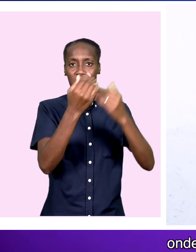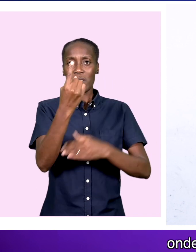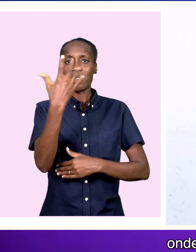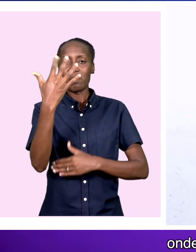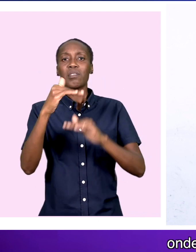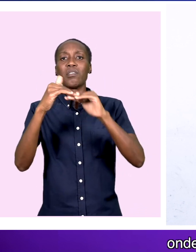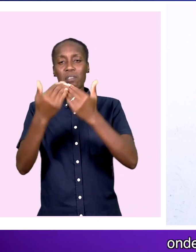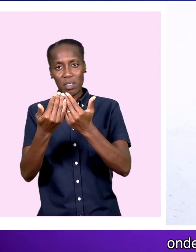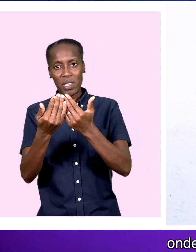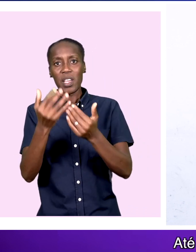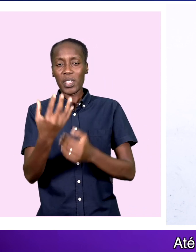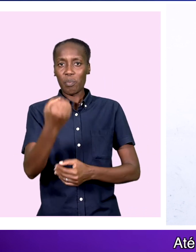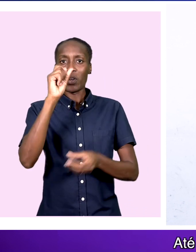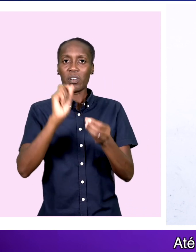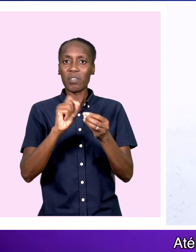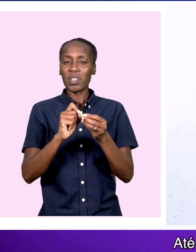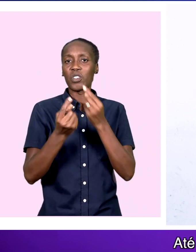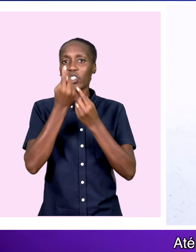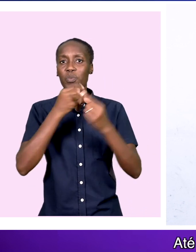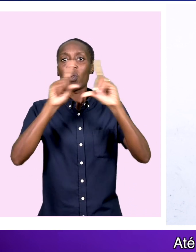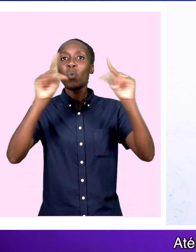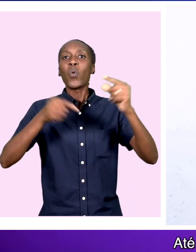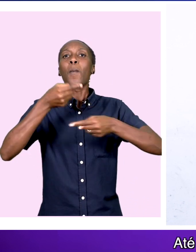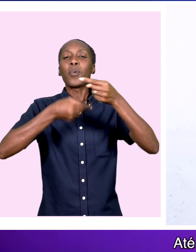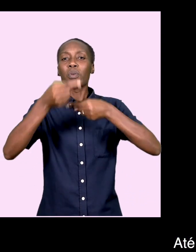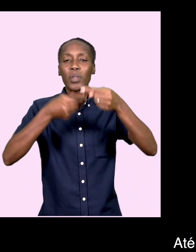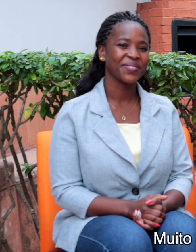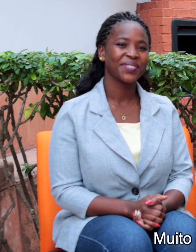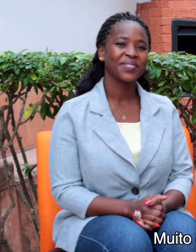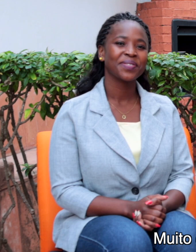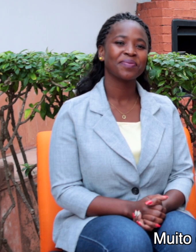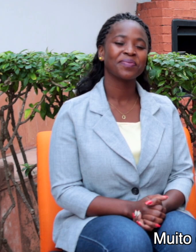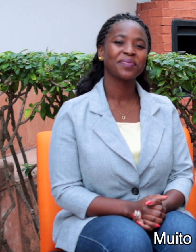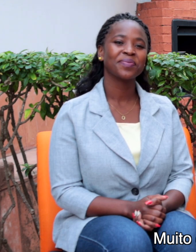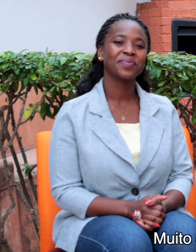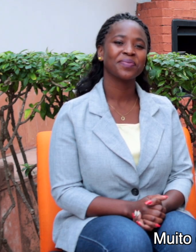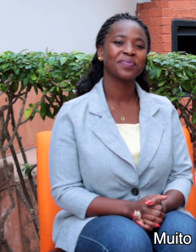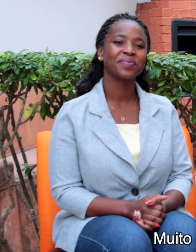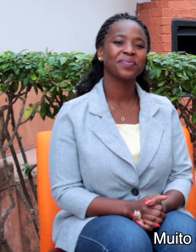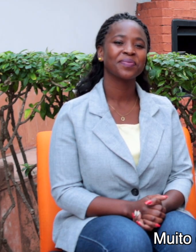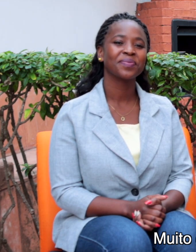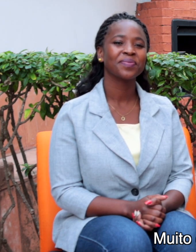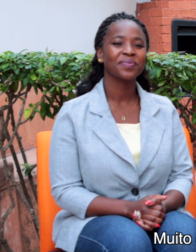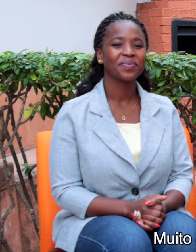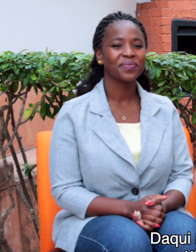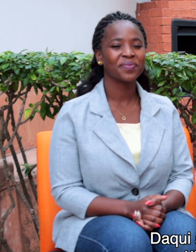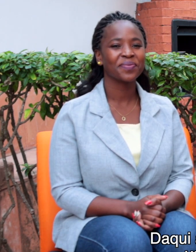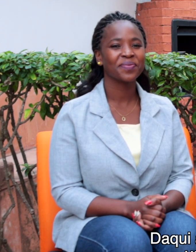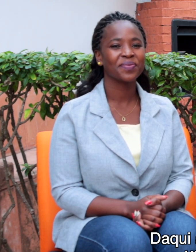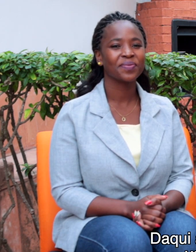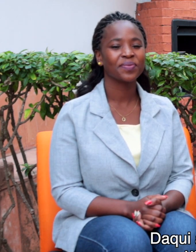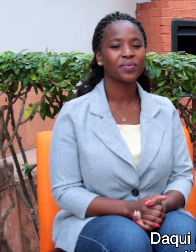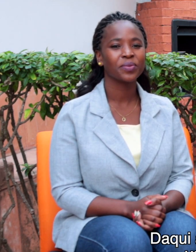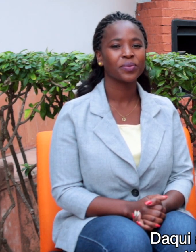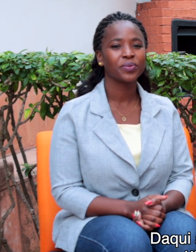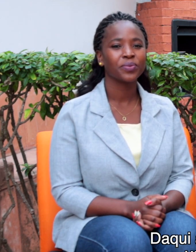em Moçambique. Até numa próxima oportunidade. Muito obrigada, Abdul e convidados. Daqui a 15 dias